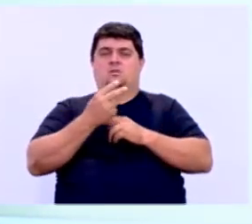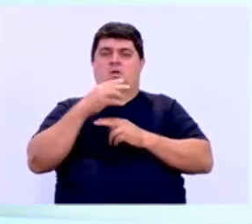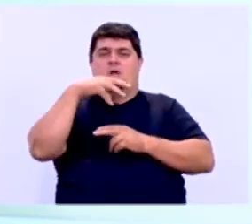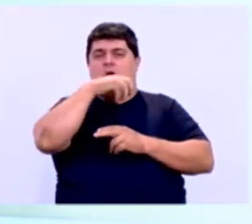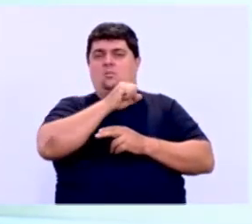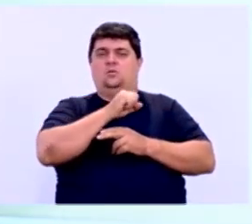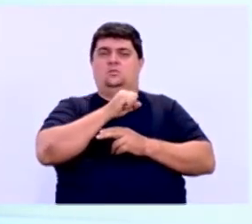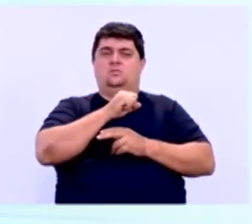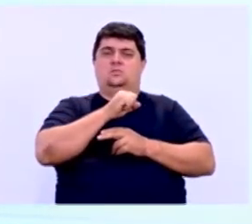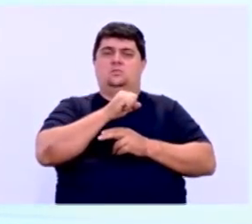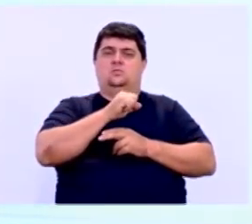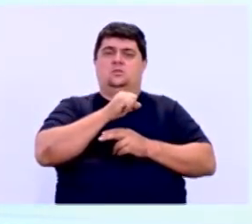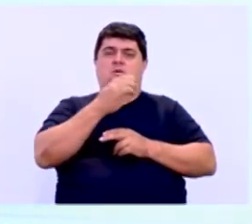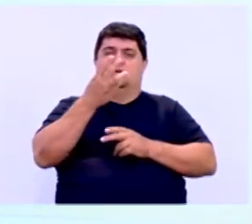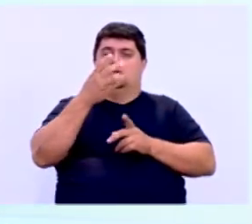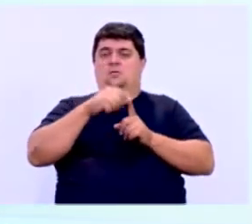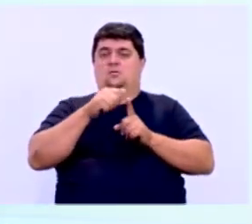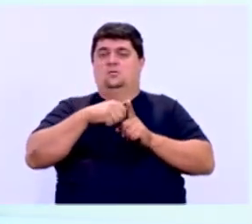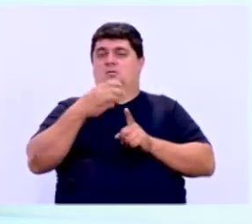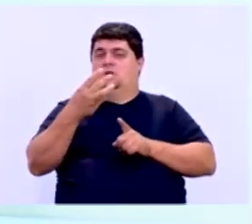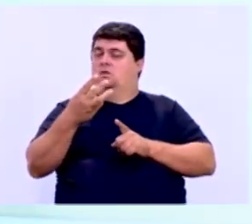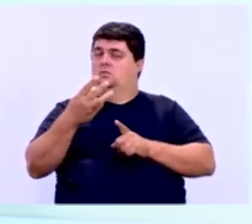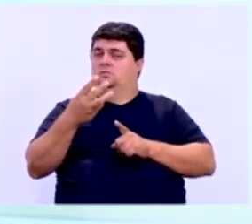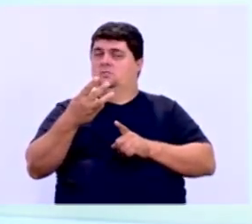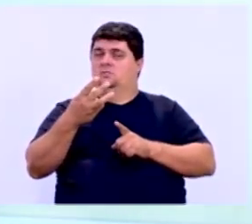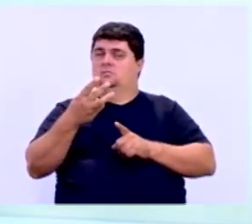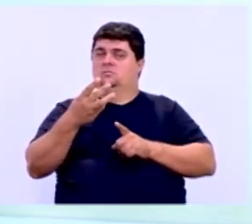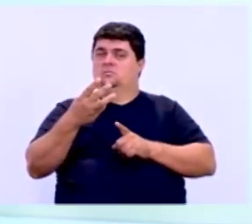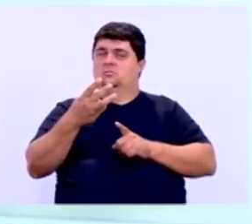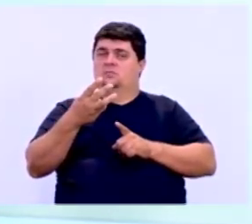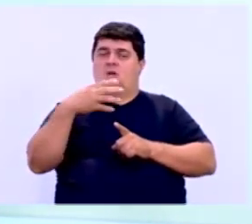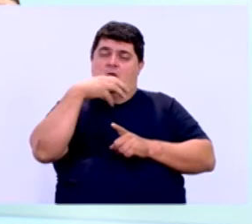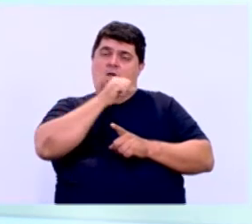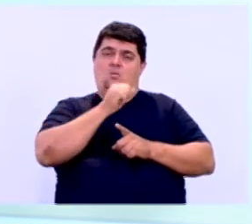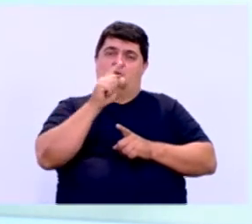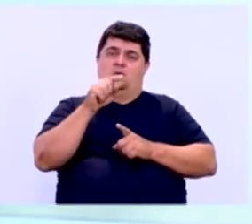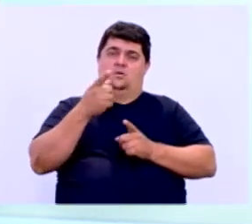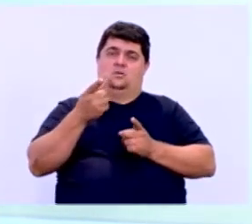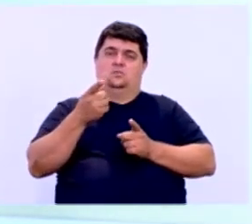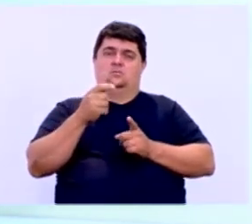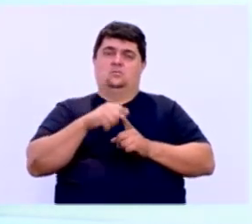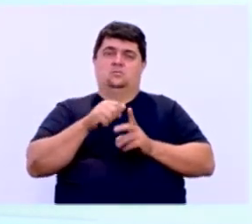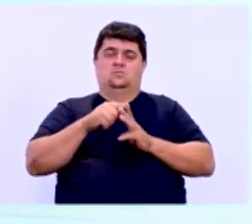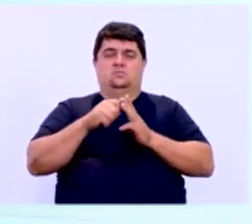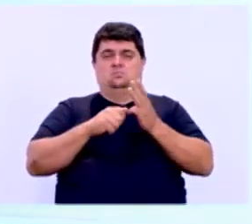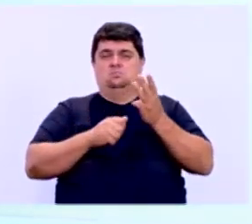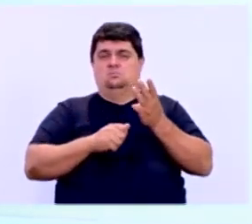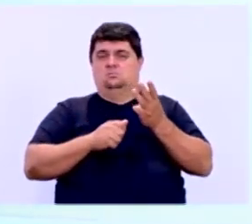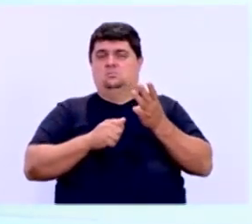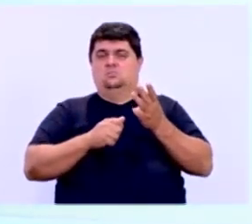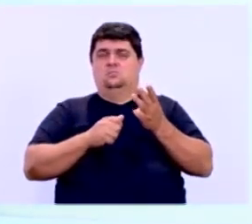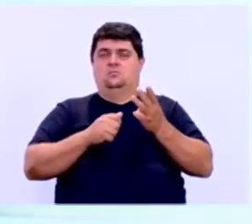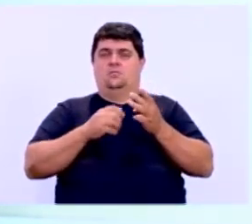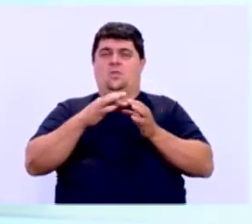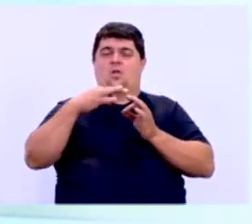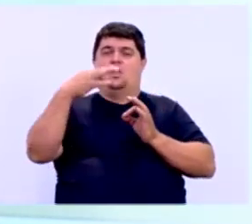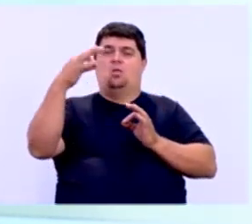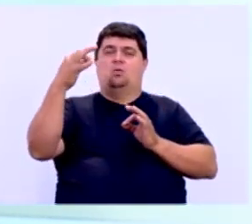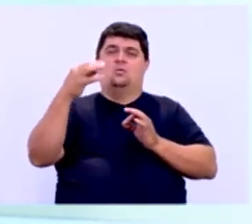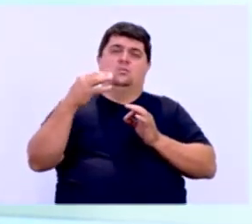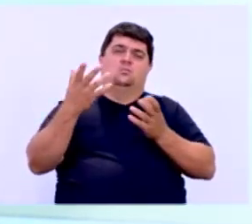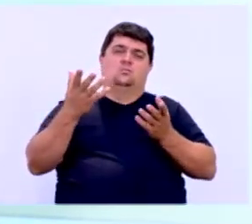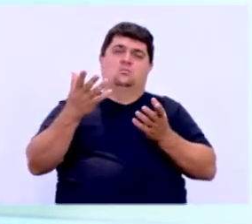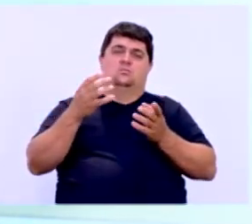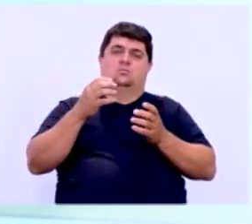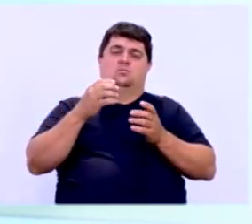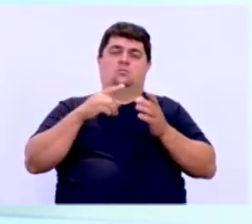prazo para pagar em 3 meses. É um financiamento de curto prazo, estou pagando em 3 meses. Um financiamento de longo prazo, comprando